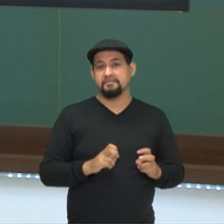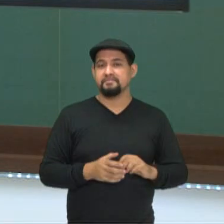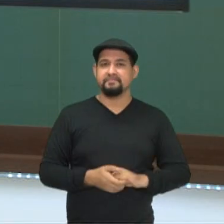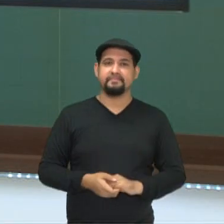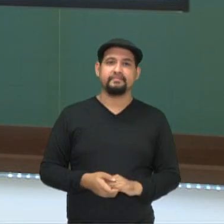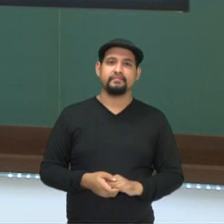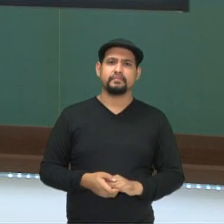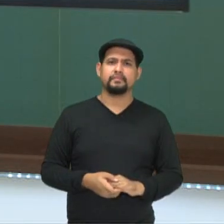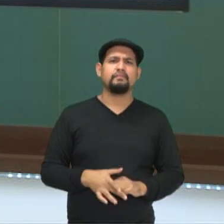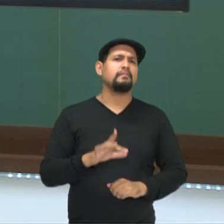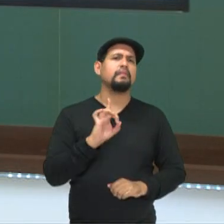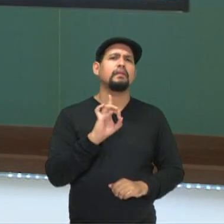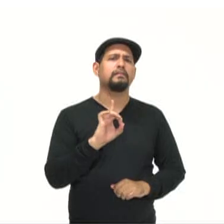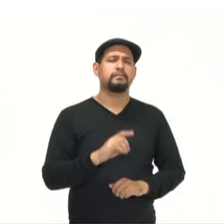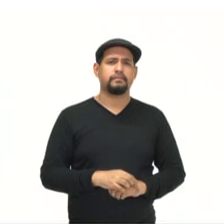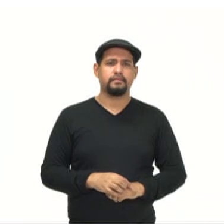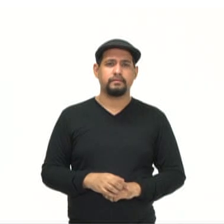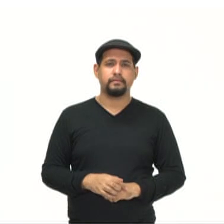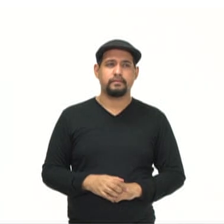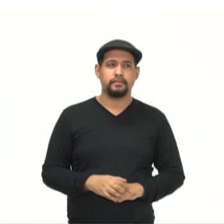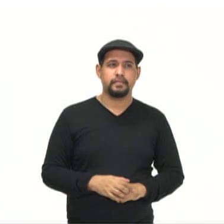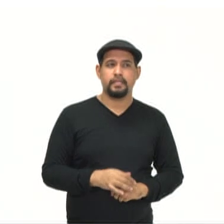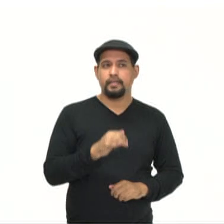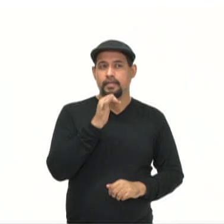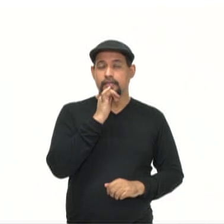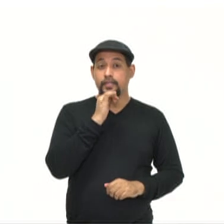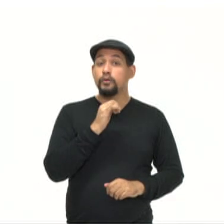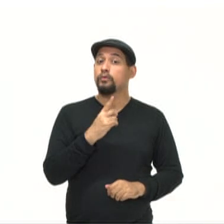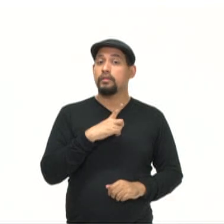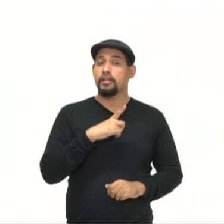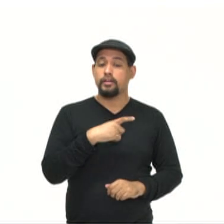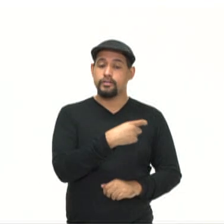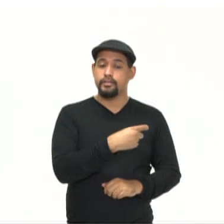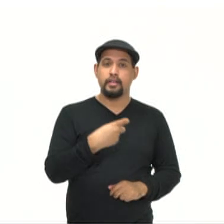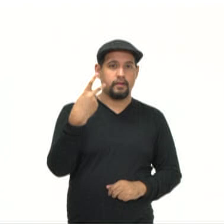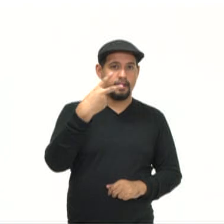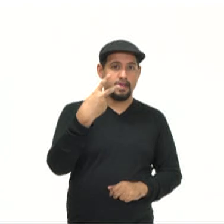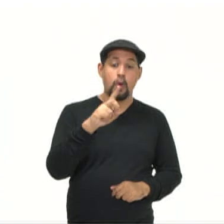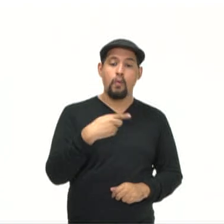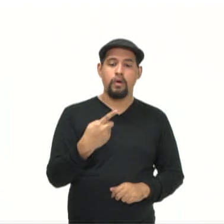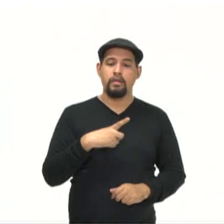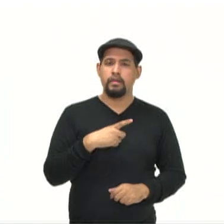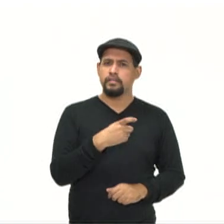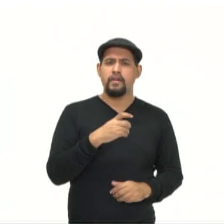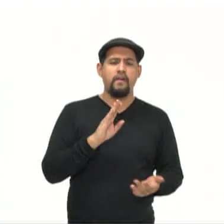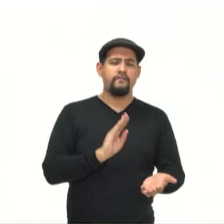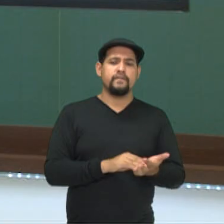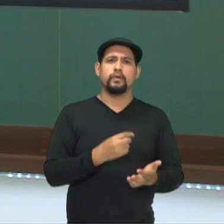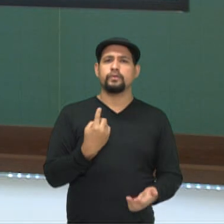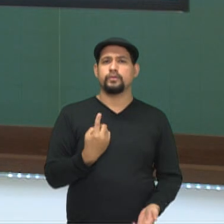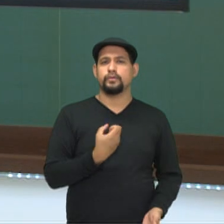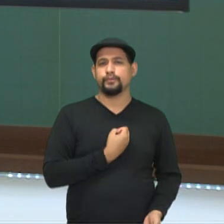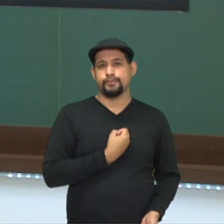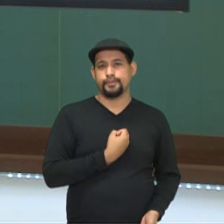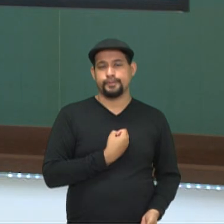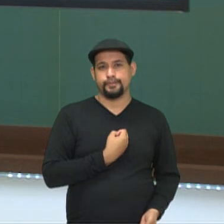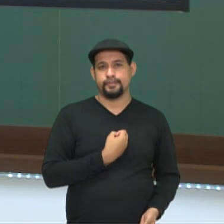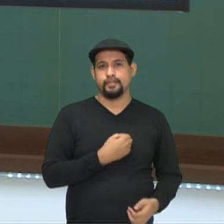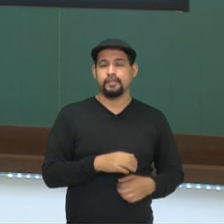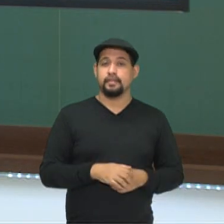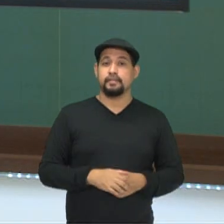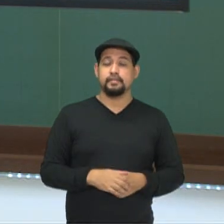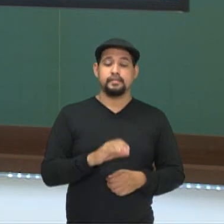é ia dizer dois termos ó um com x ao quadrado um com x tá faltando o número sozinho ela é